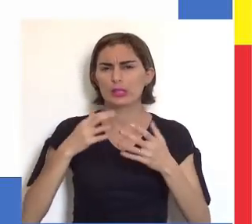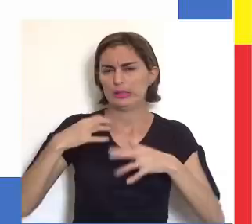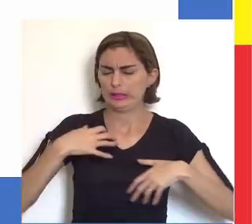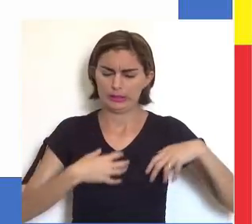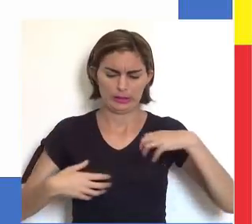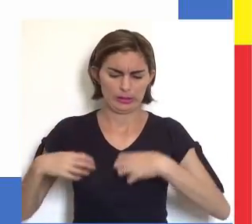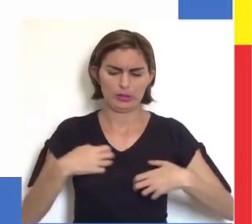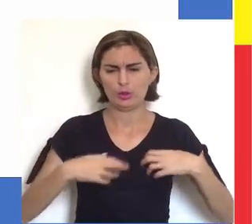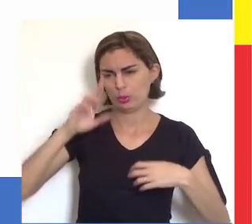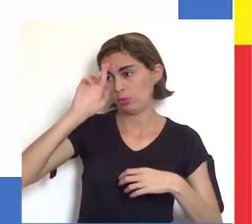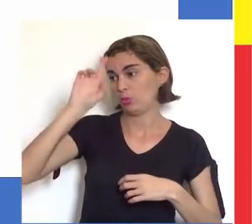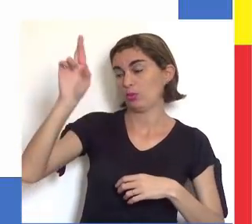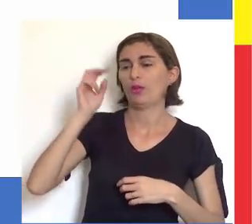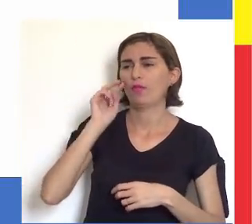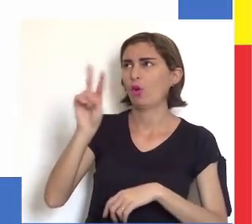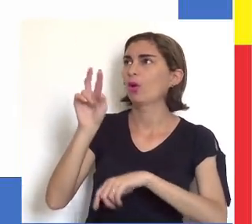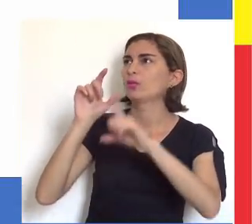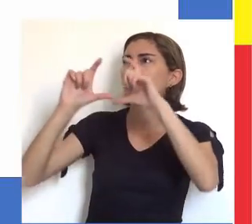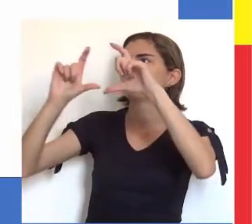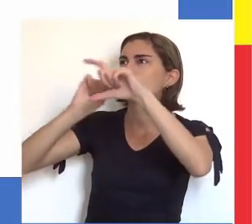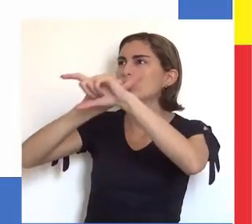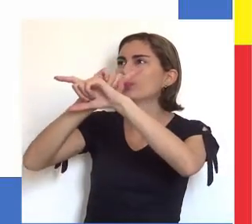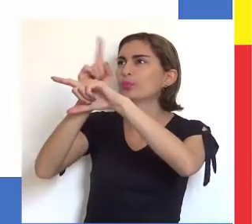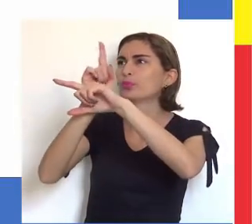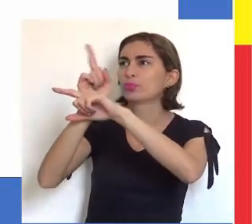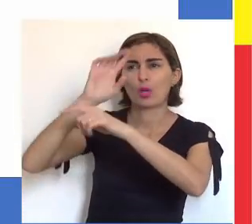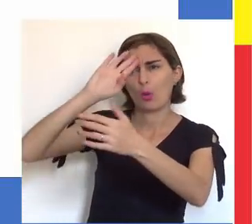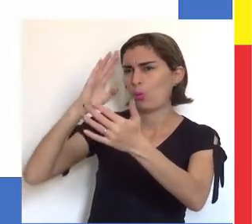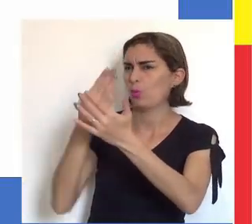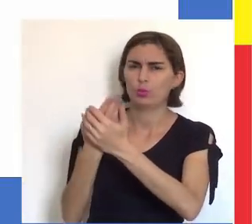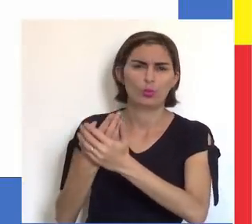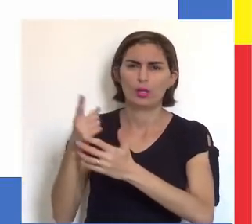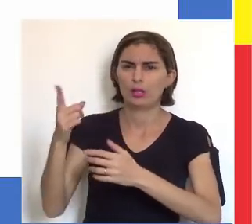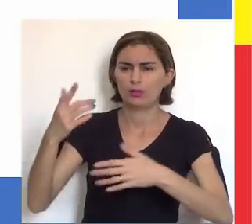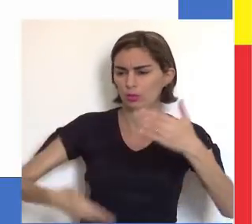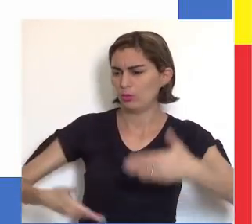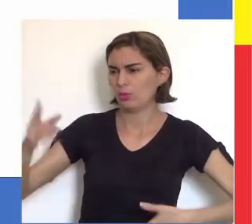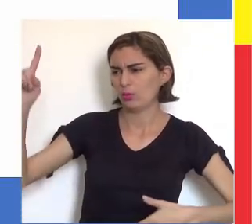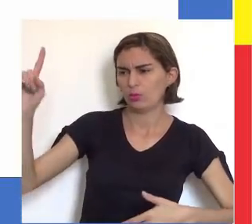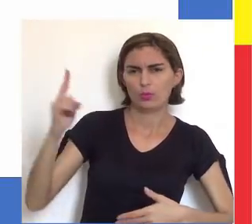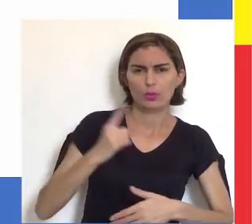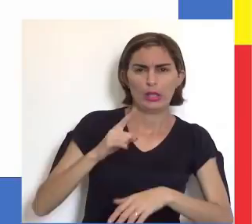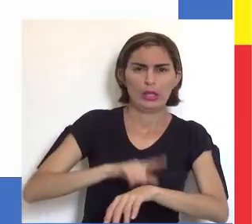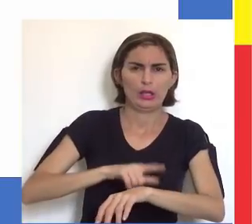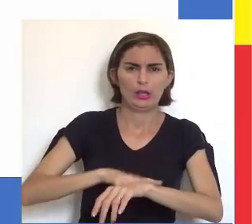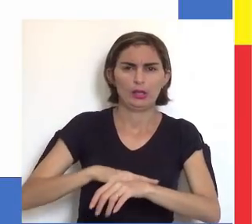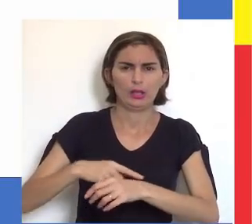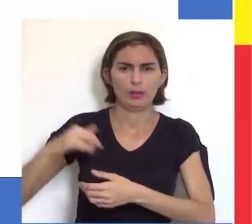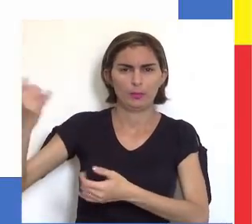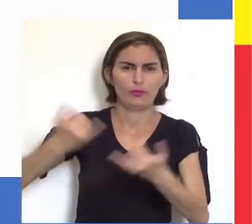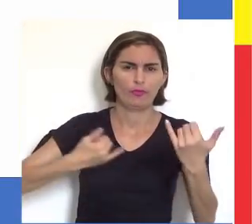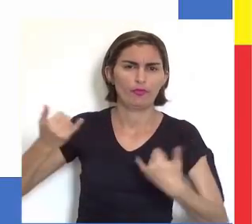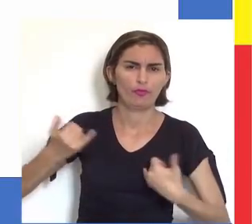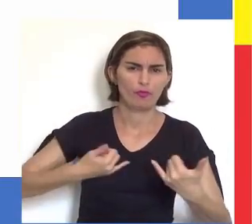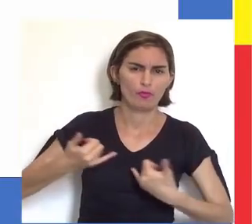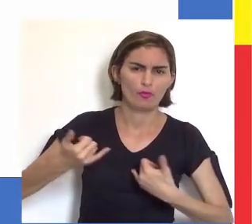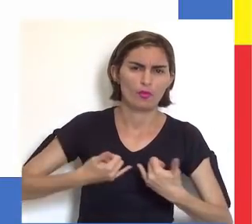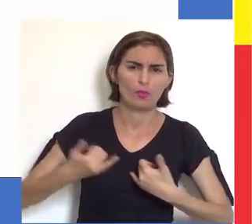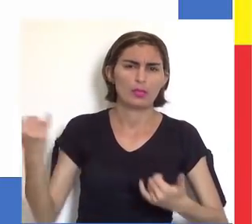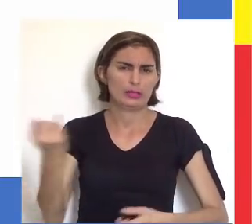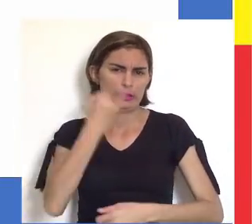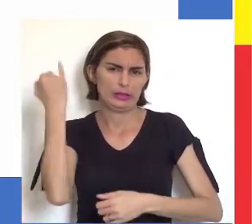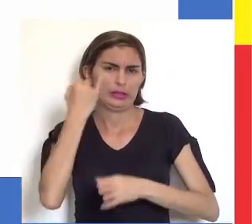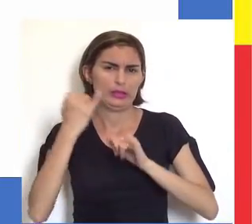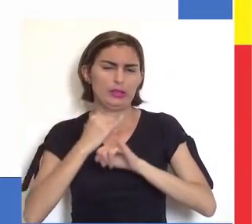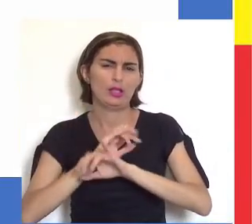Desesperado, o chefe olha para o relógio e, já não acreditando que um funcionário chegaria a tempo de fornecer uma informação importantíssima para a